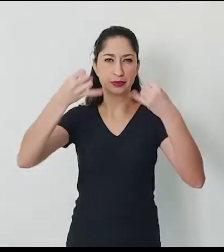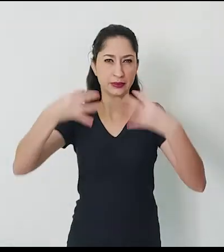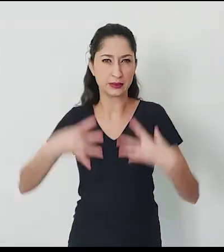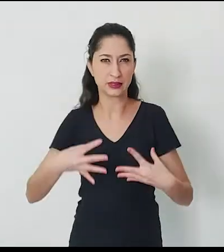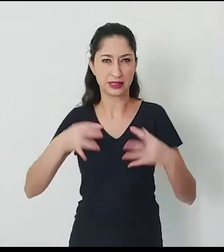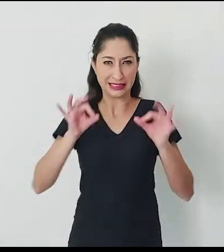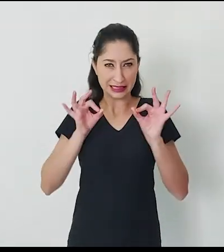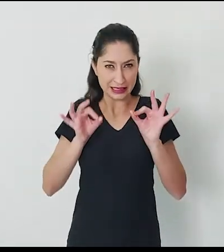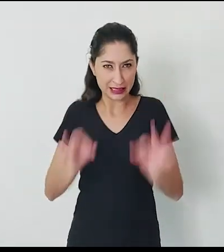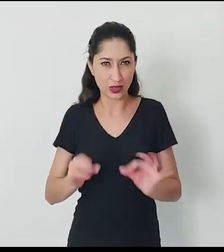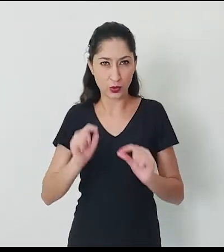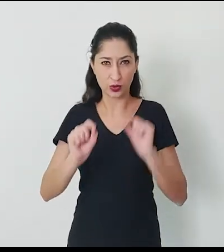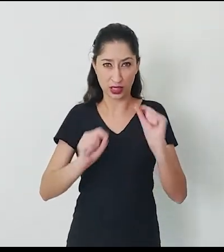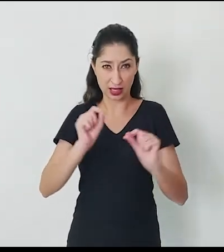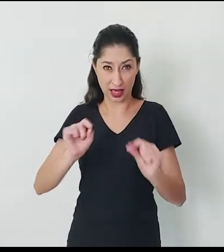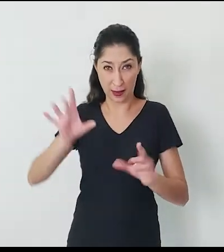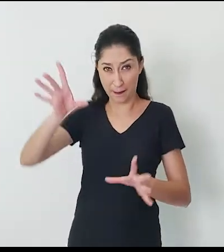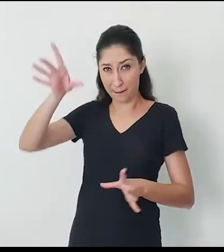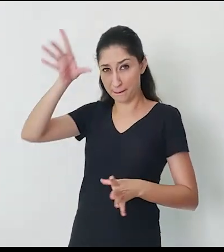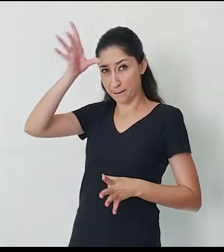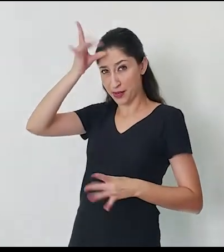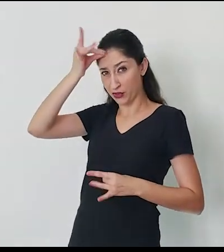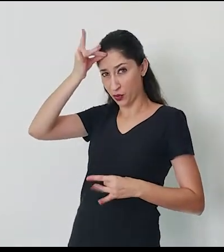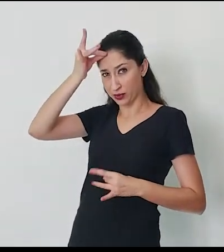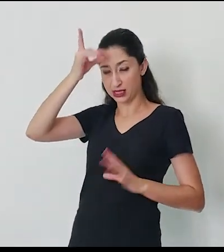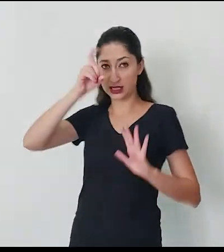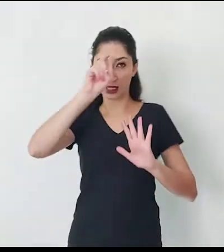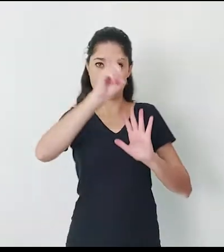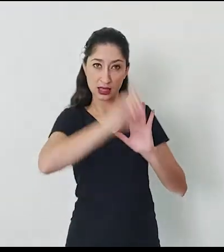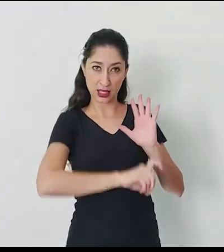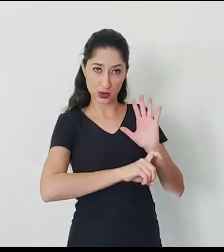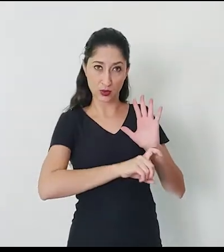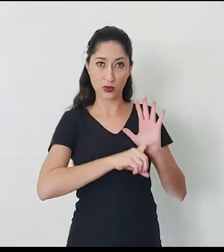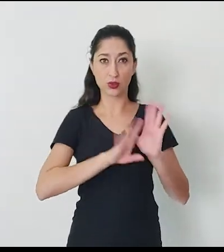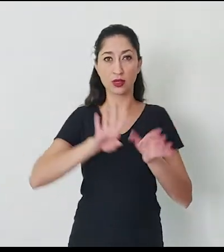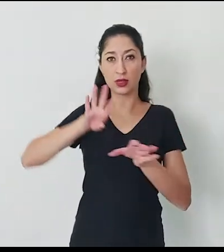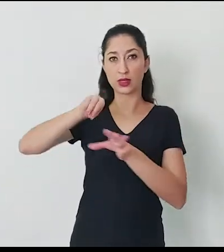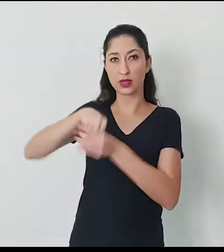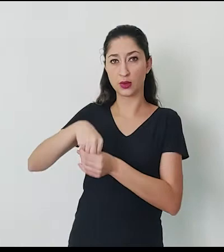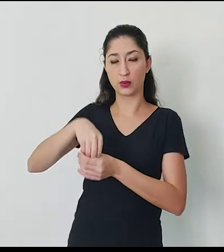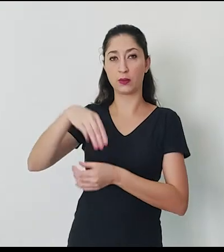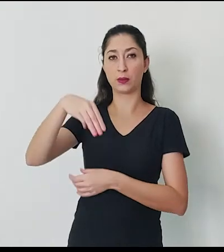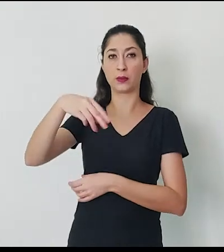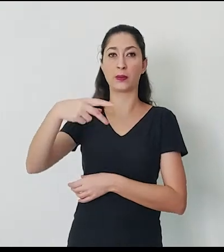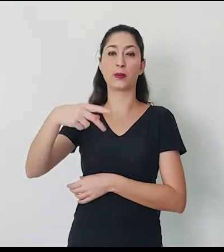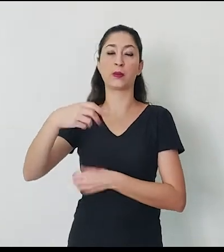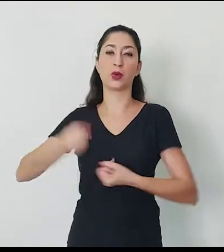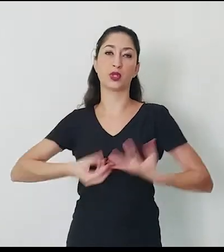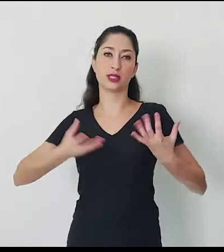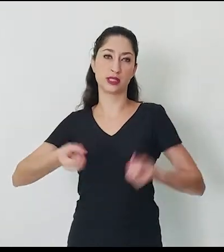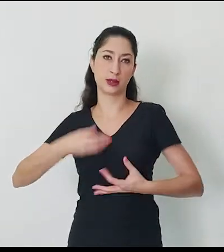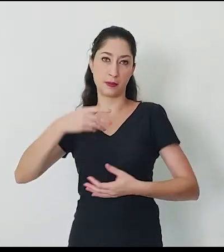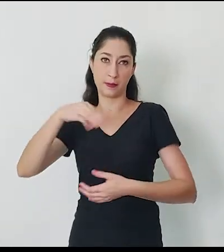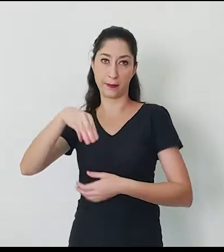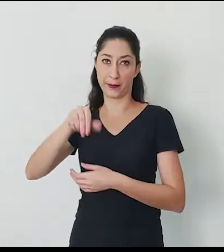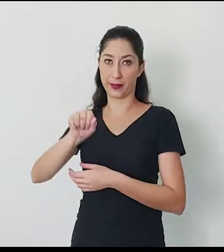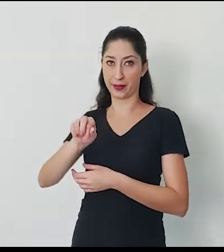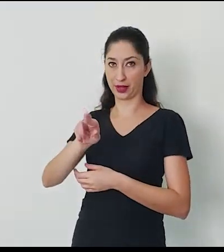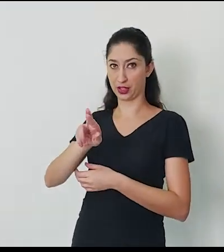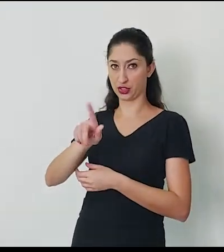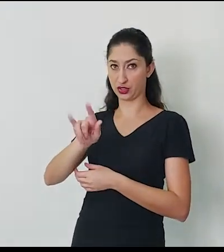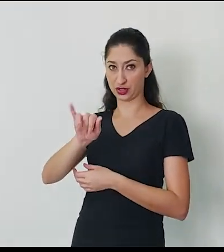tão abstrata do que seria uma performance de texto numa poesia marginal, né? Que também tem todas essas